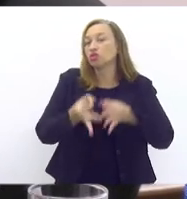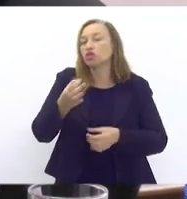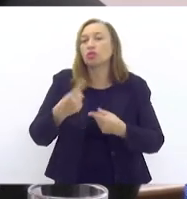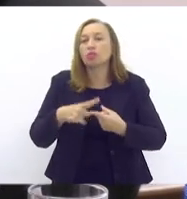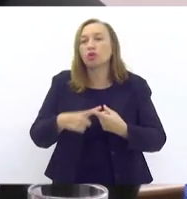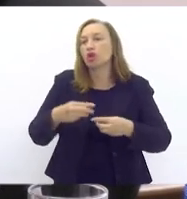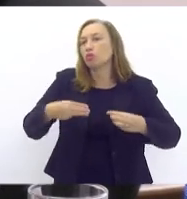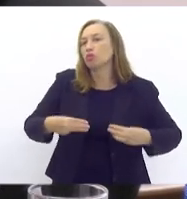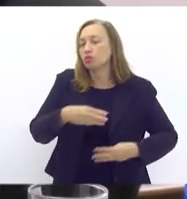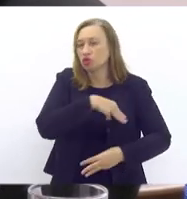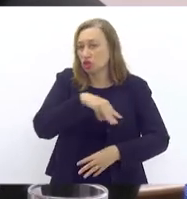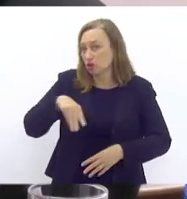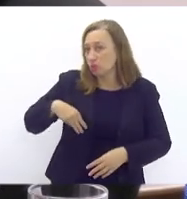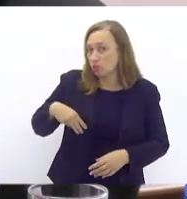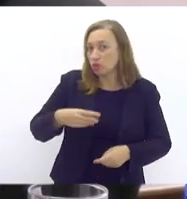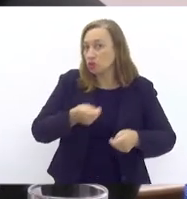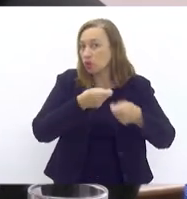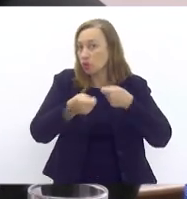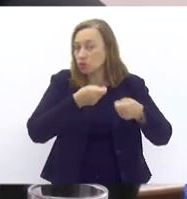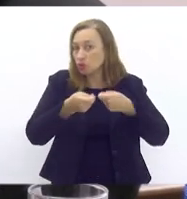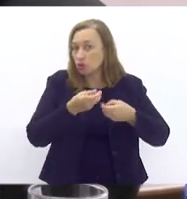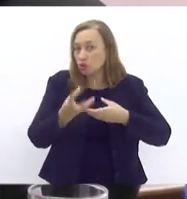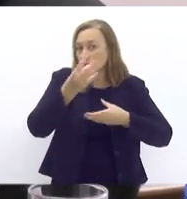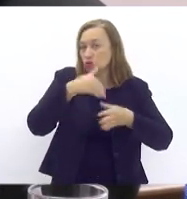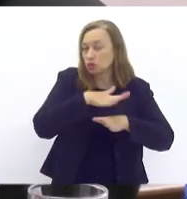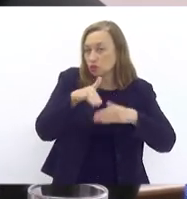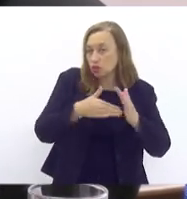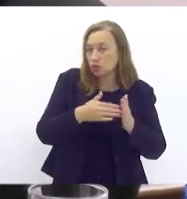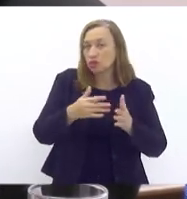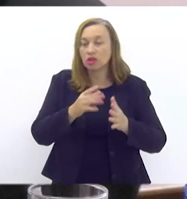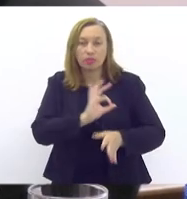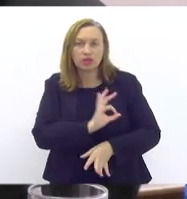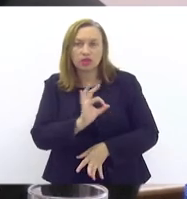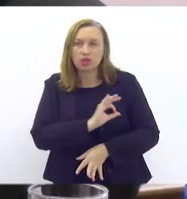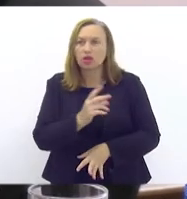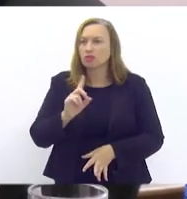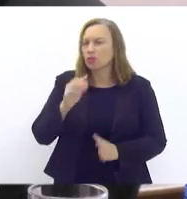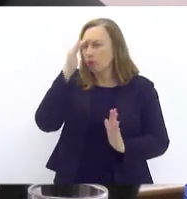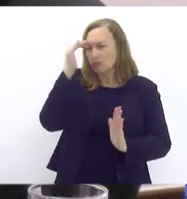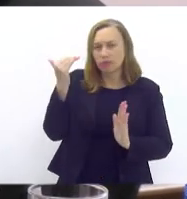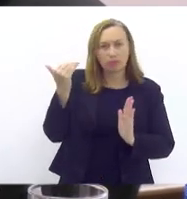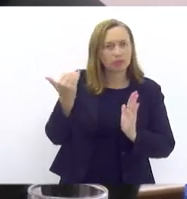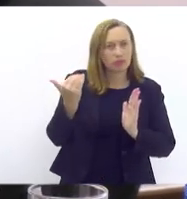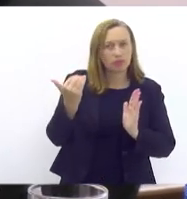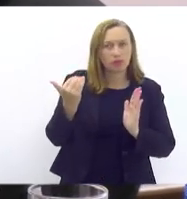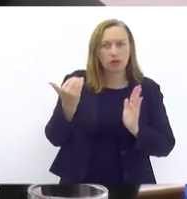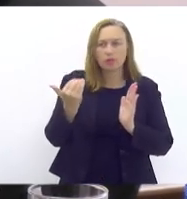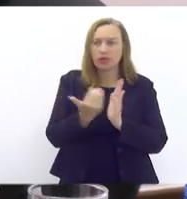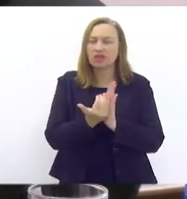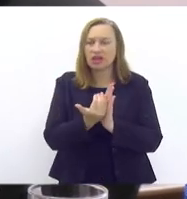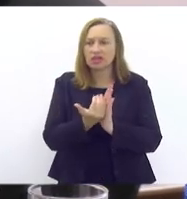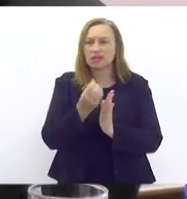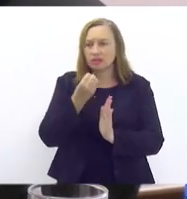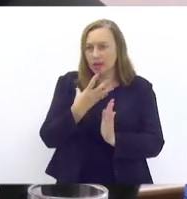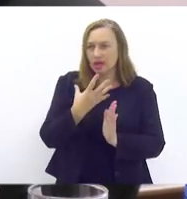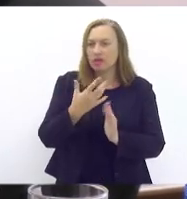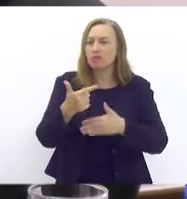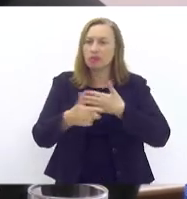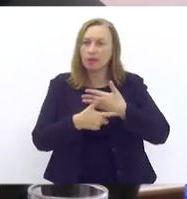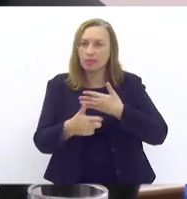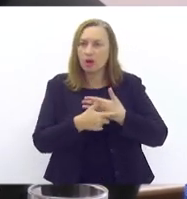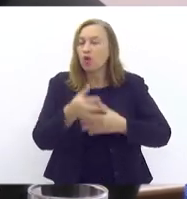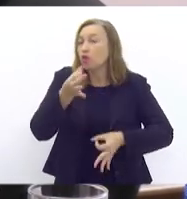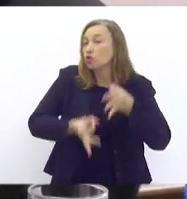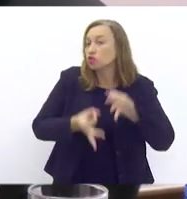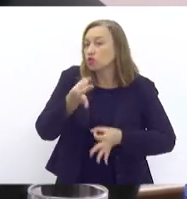o Ministério Público que tem o controle externo da polícia lamentavelmente não cumpre bem esse papel o judiciário lamentavelmente também